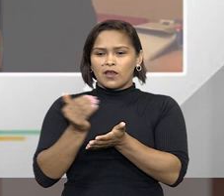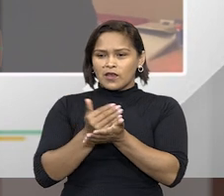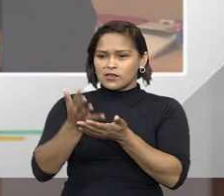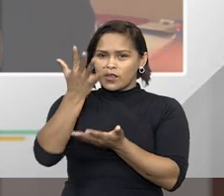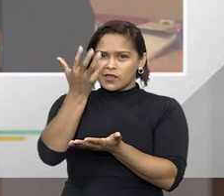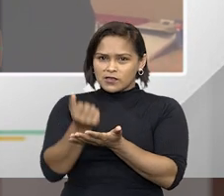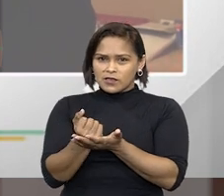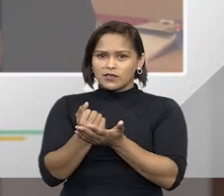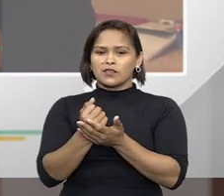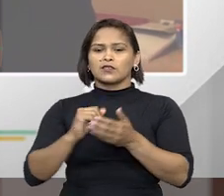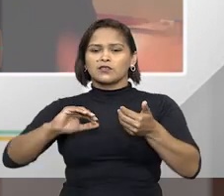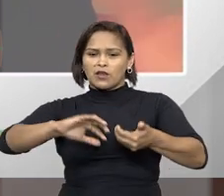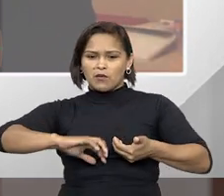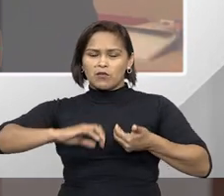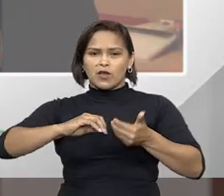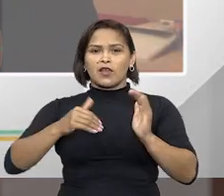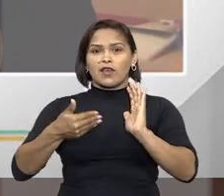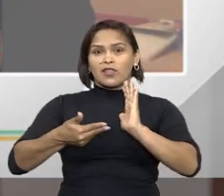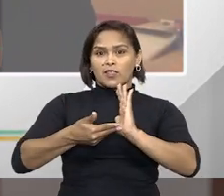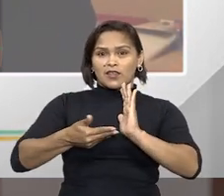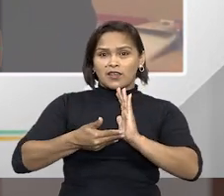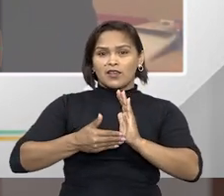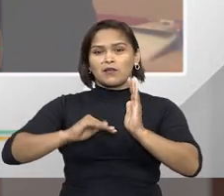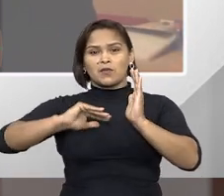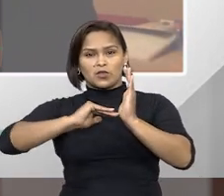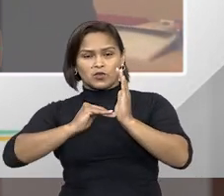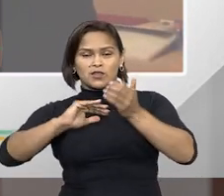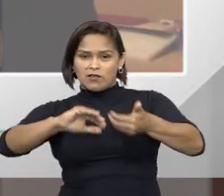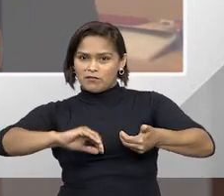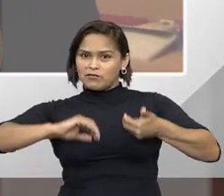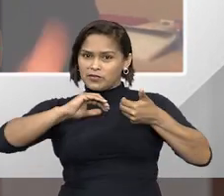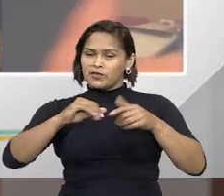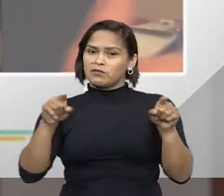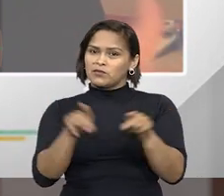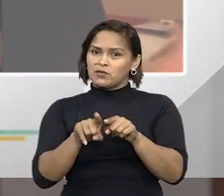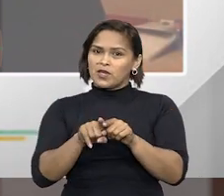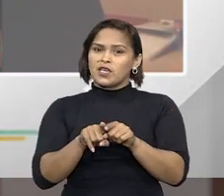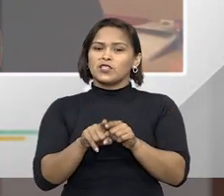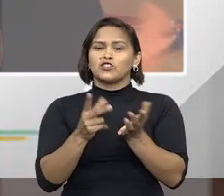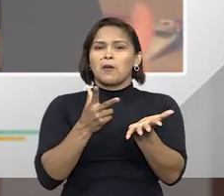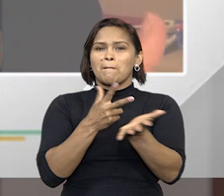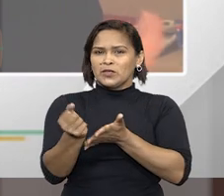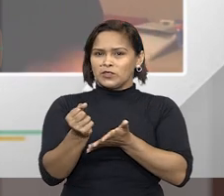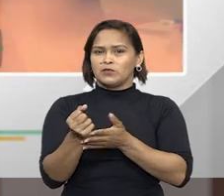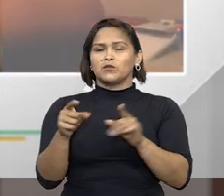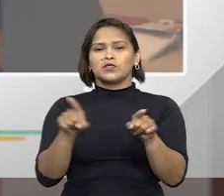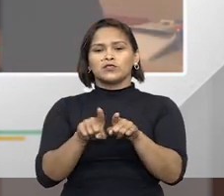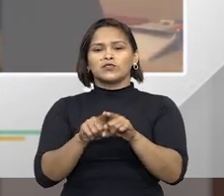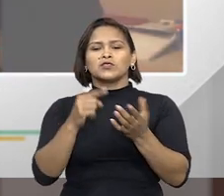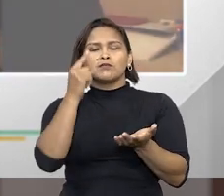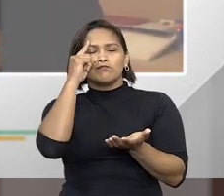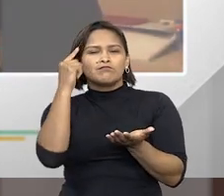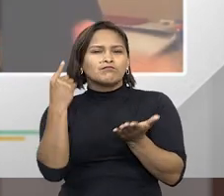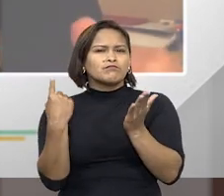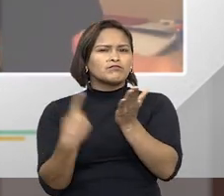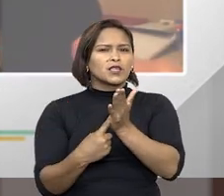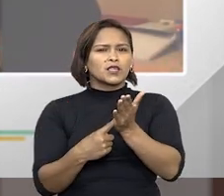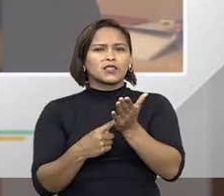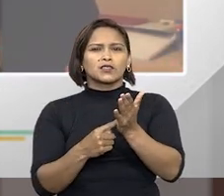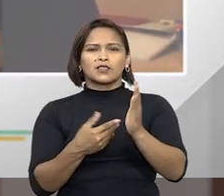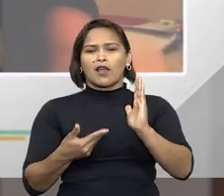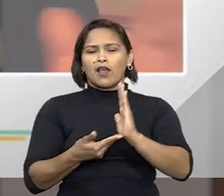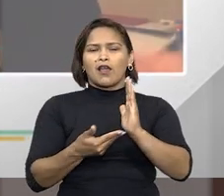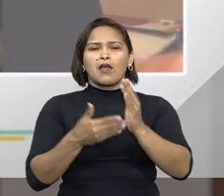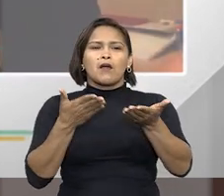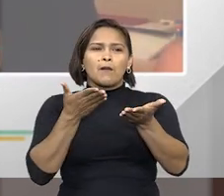dos Deputados e do Senado, na hipótese de impeachment, né, de depender da autorização da Câmara para processar o